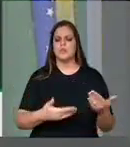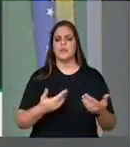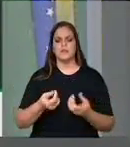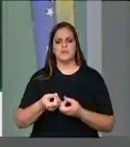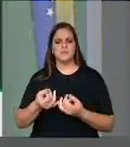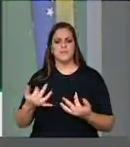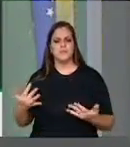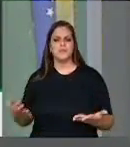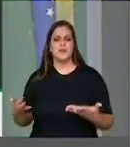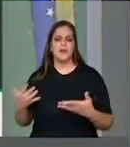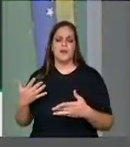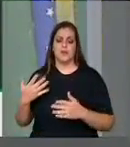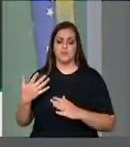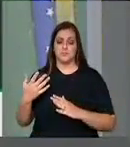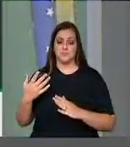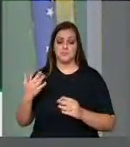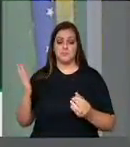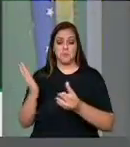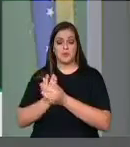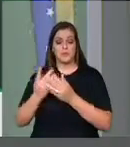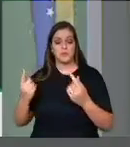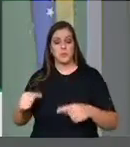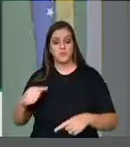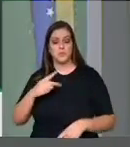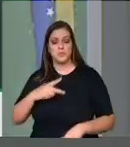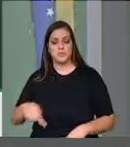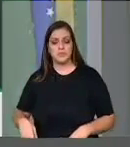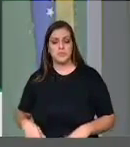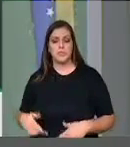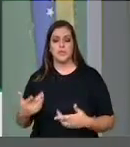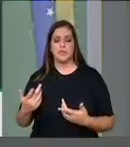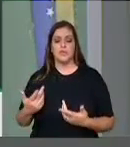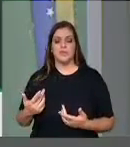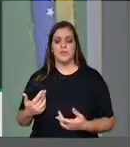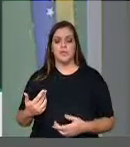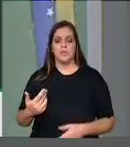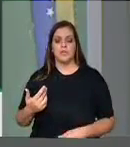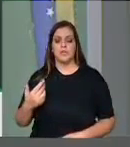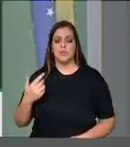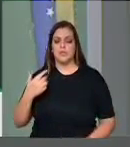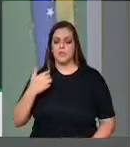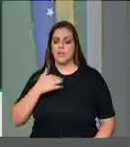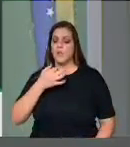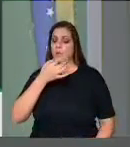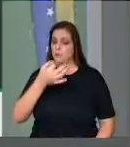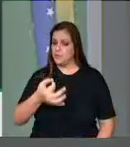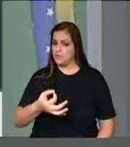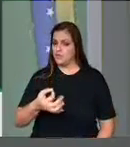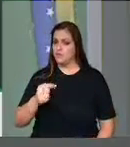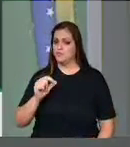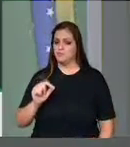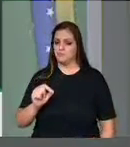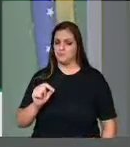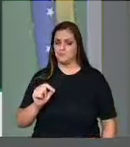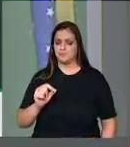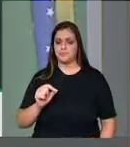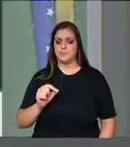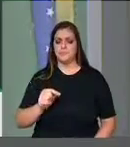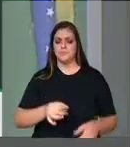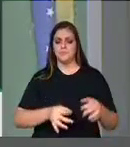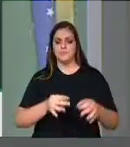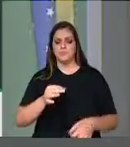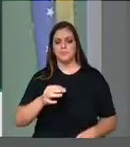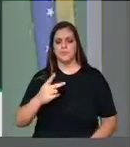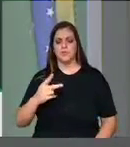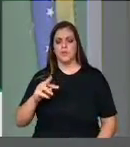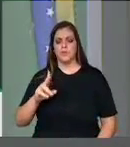em processo. Não acho que isso, embora eu acho que o Procurador-Geral da República tenha exagerado em vários casos, mas o certo